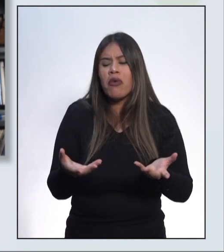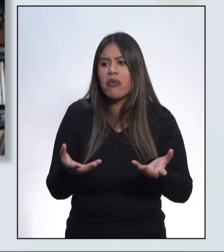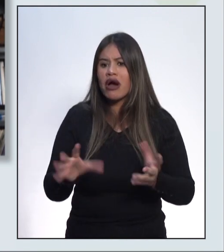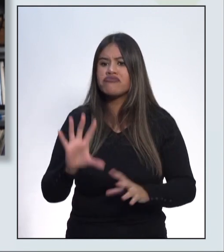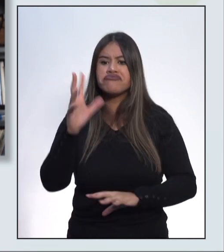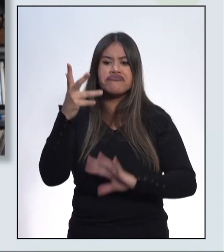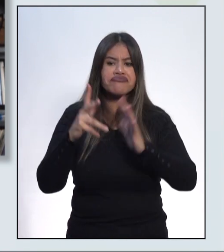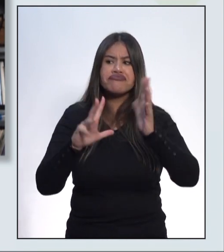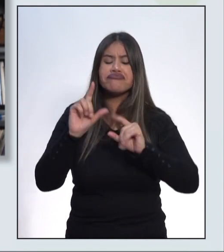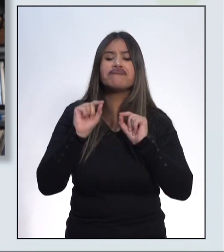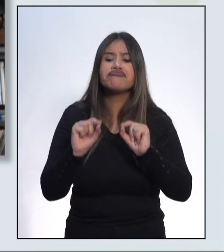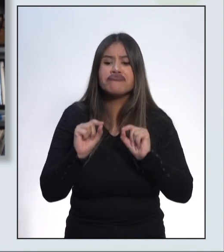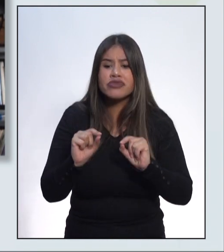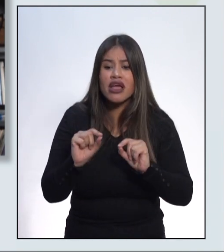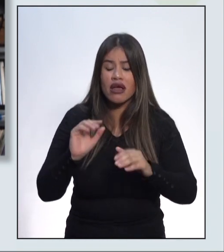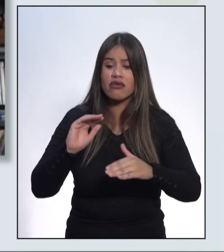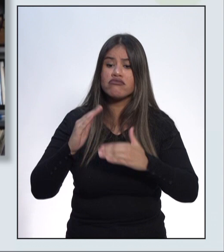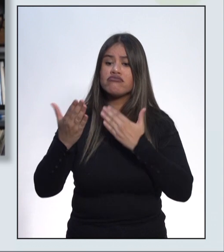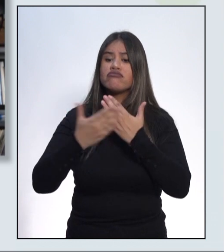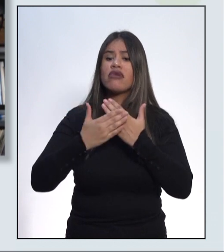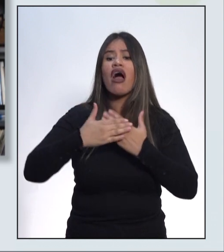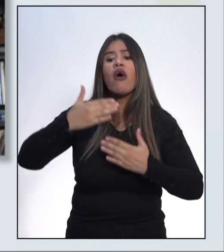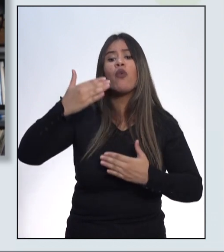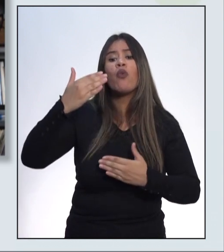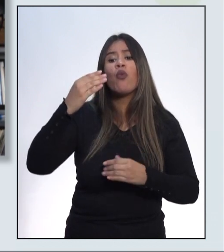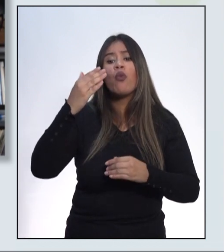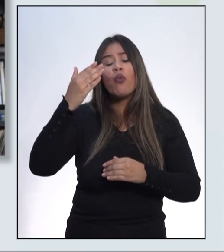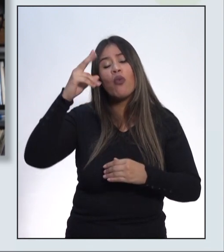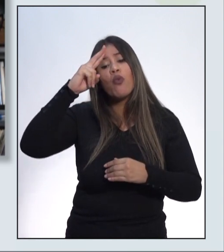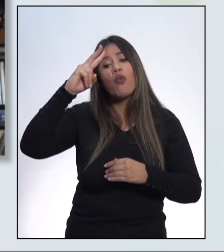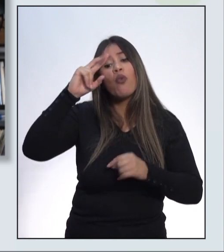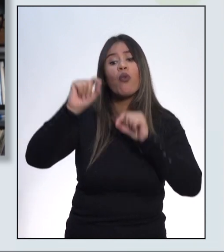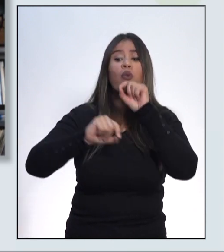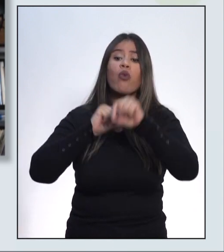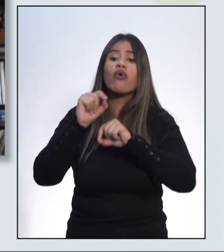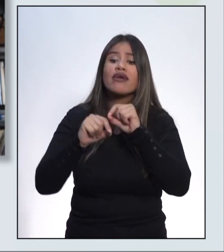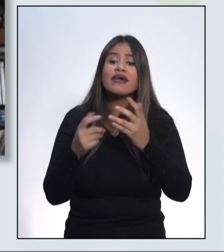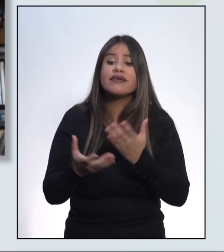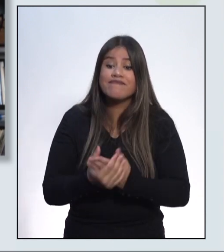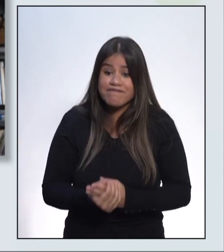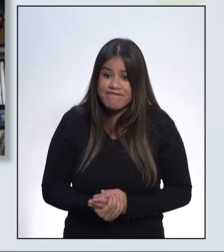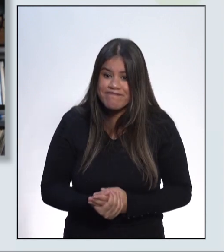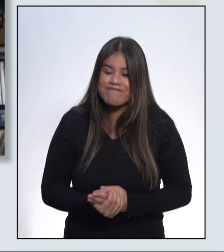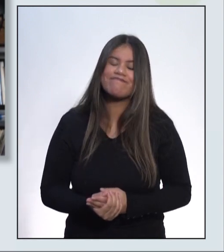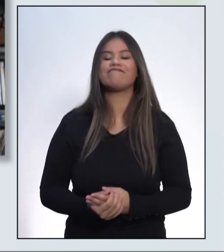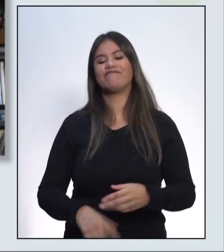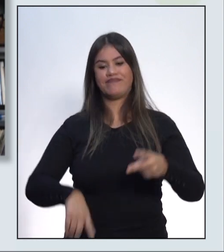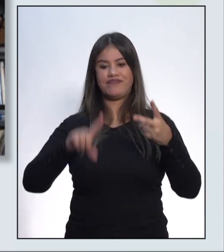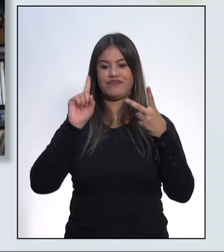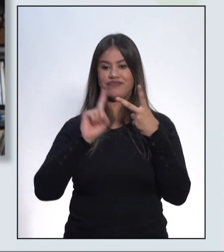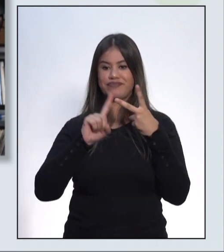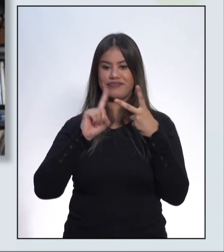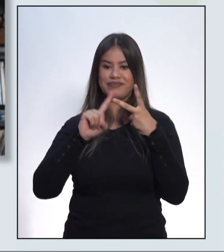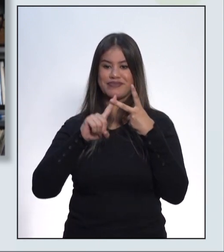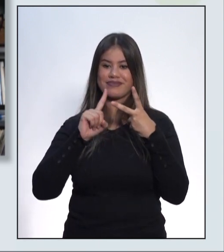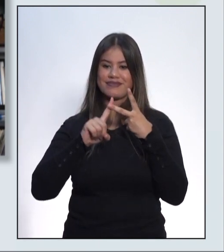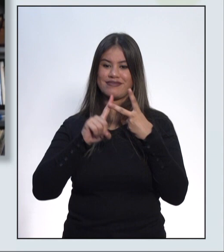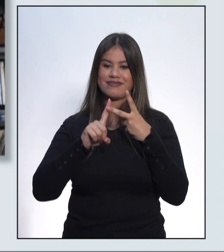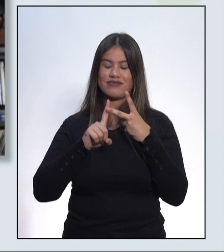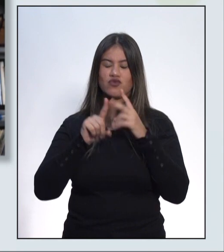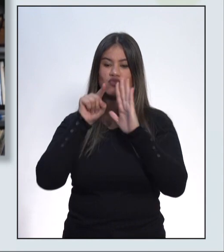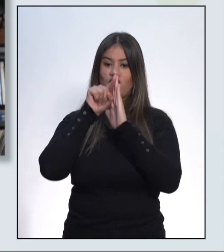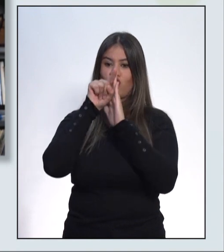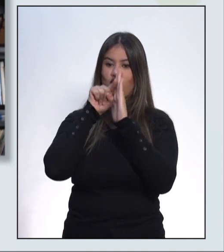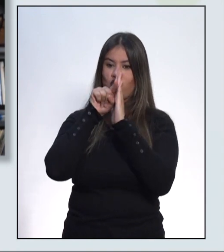está acontecendo ali? Que histórias tem por trás? O segundo superpoder é o da investigação. Uma vez que